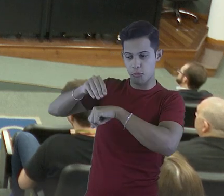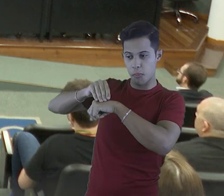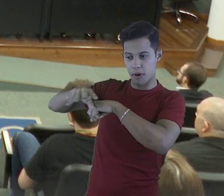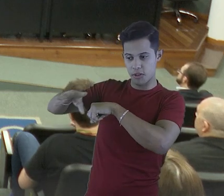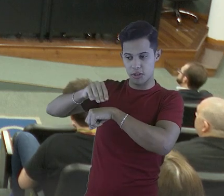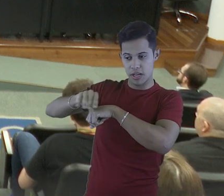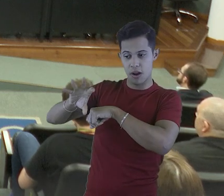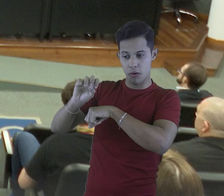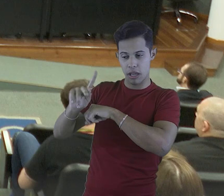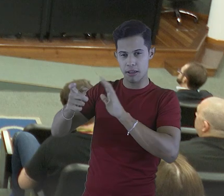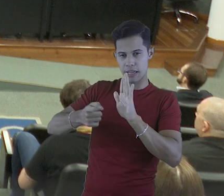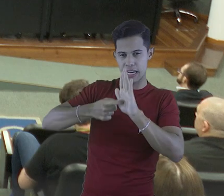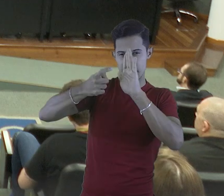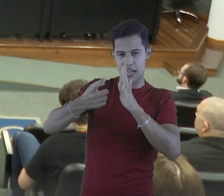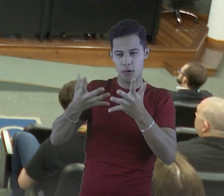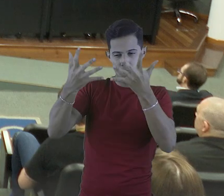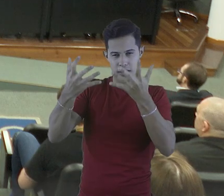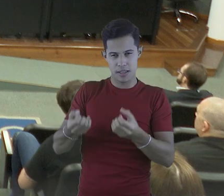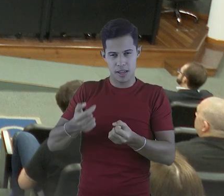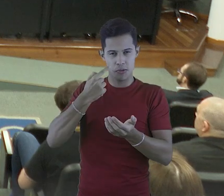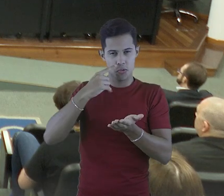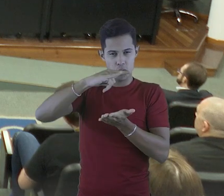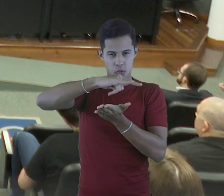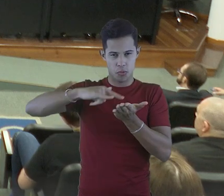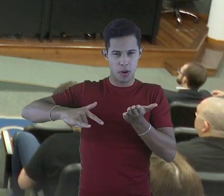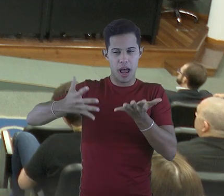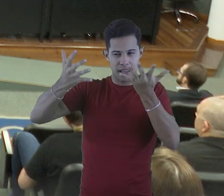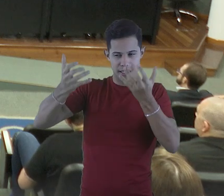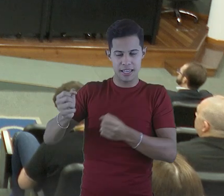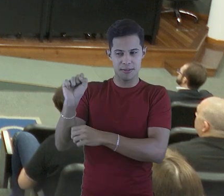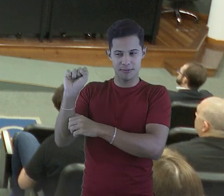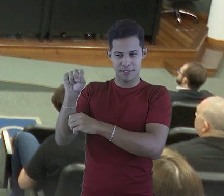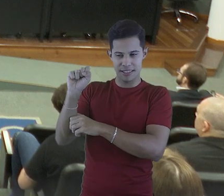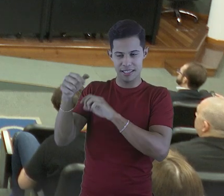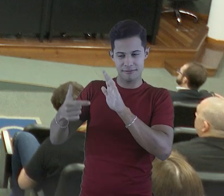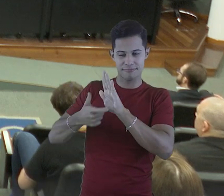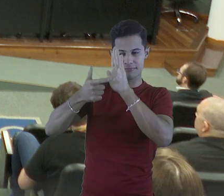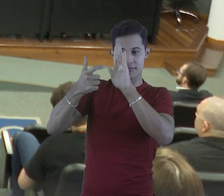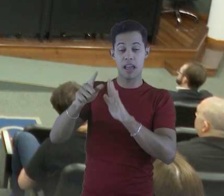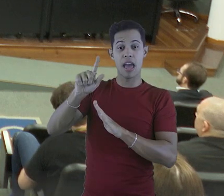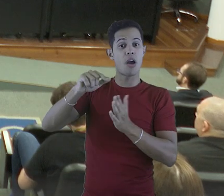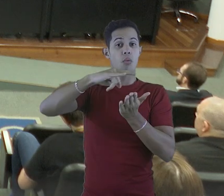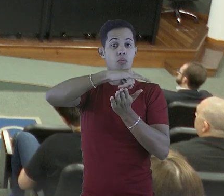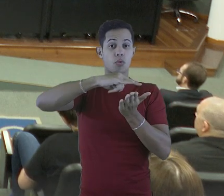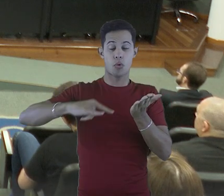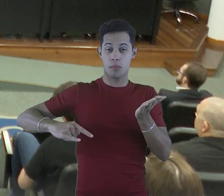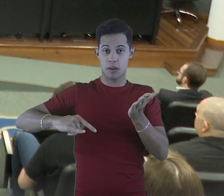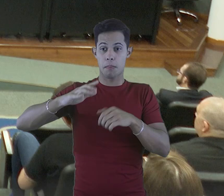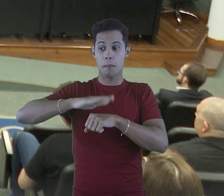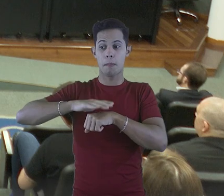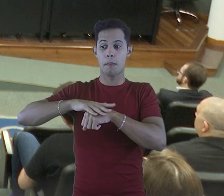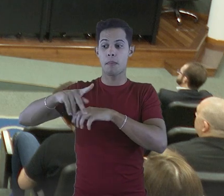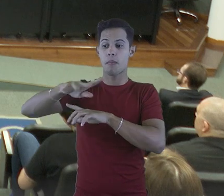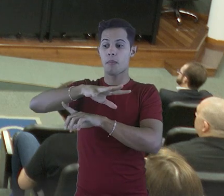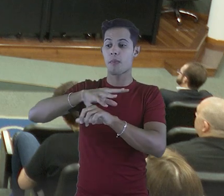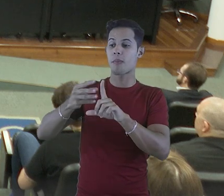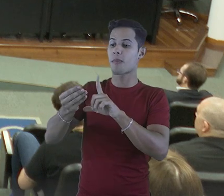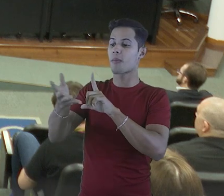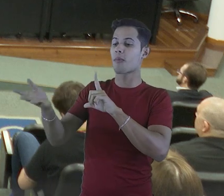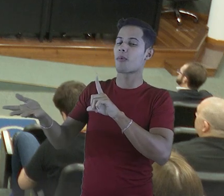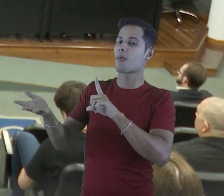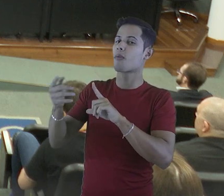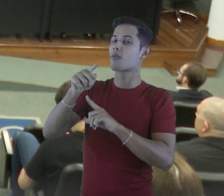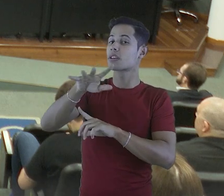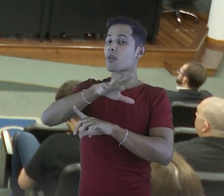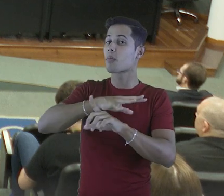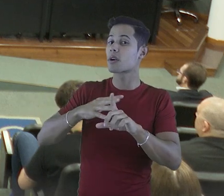informações dá um aceito aqui no recebimento desse termo de compartilhamento é um termo de compartilhamento